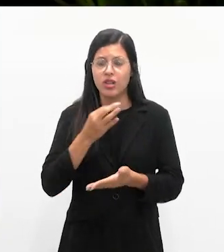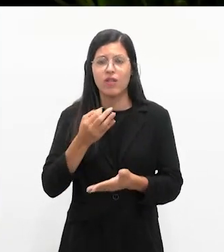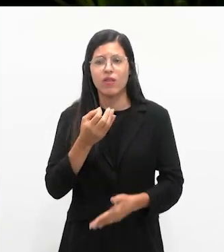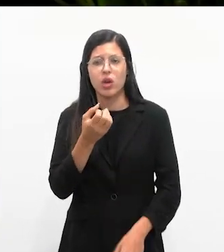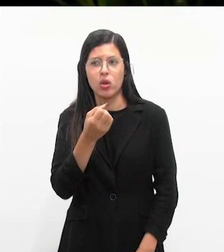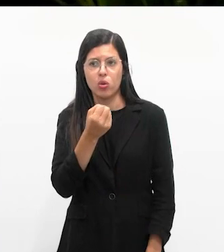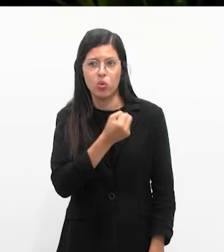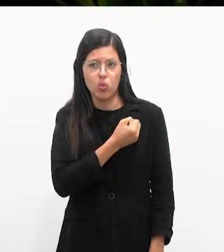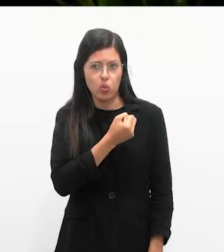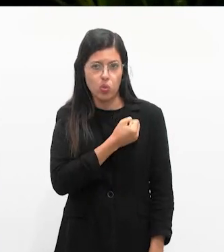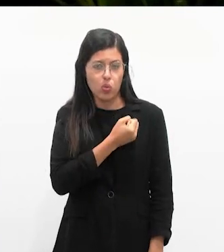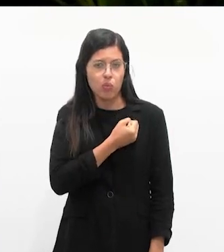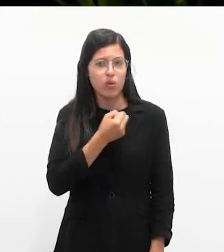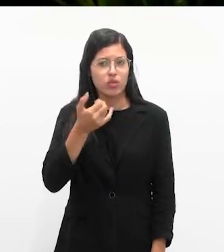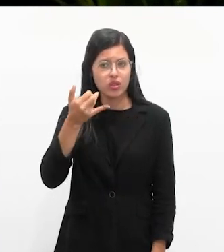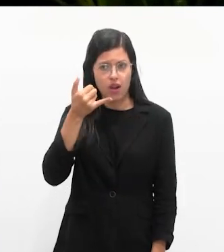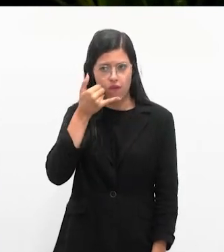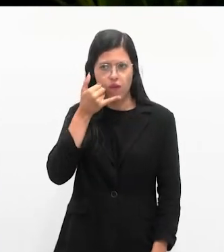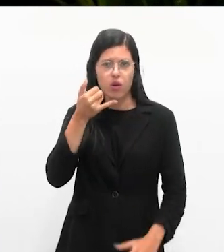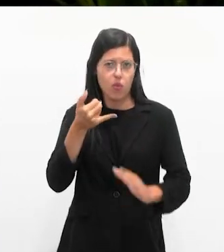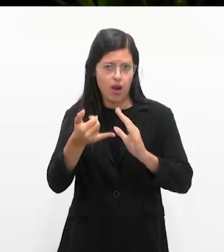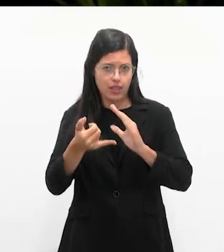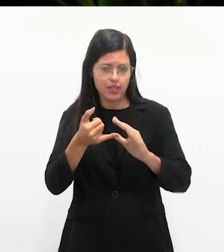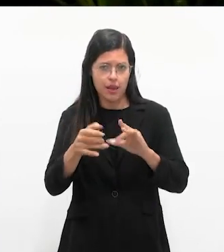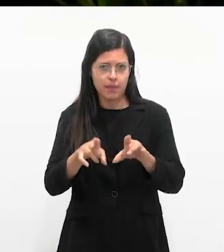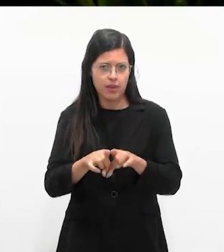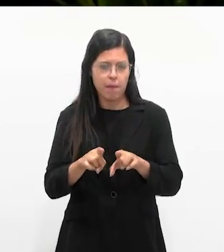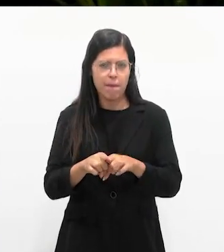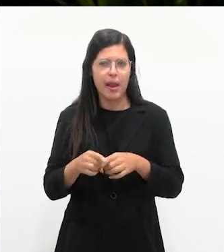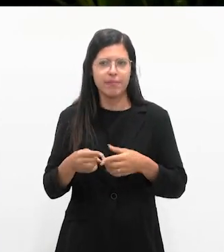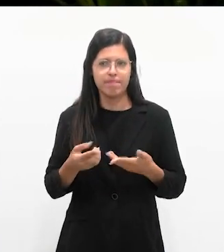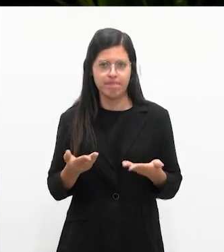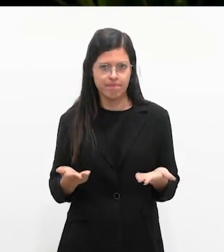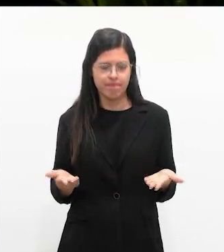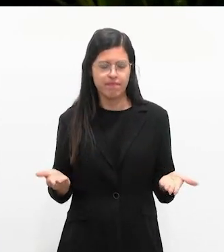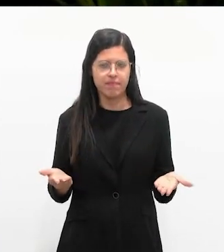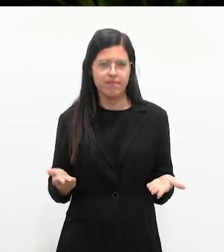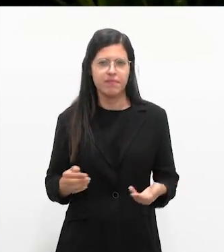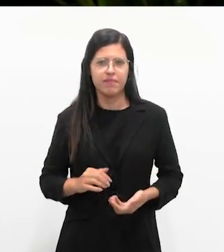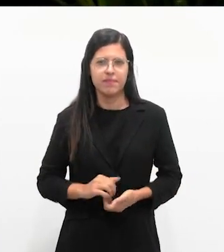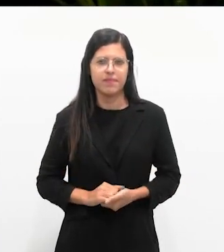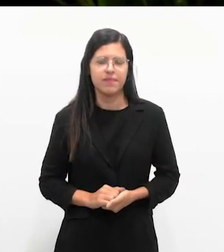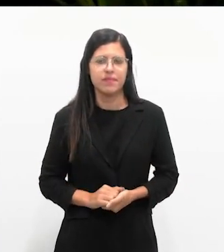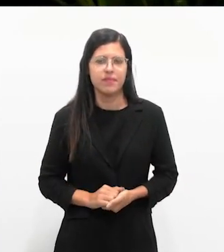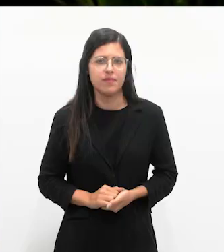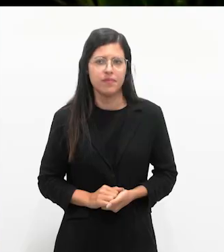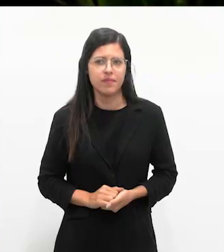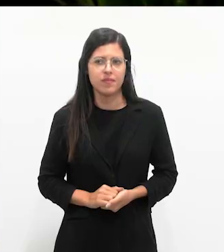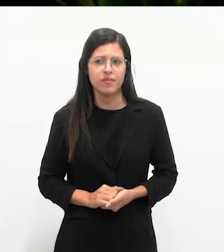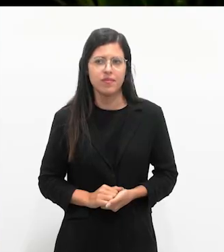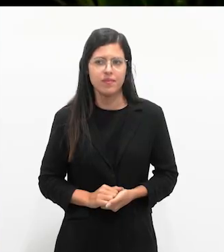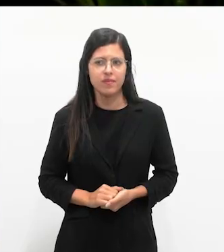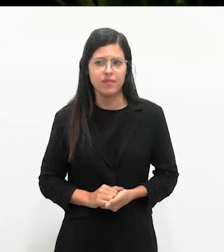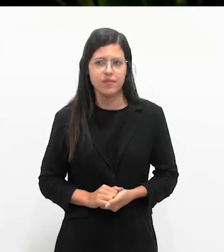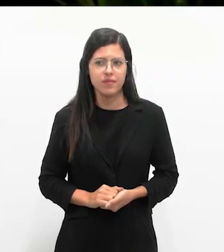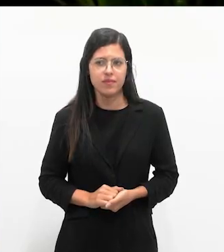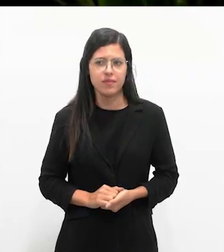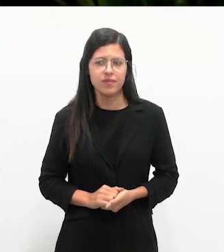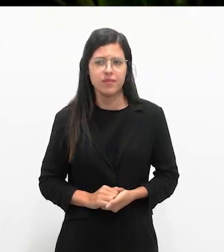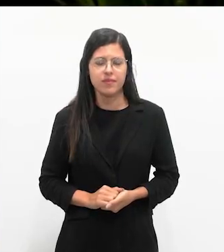no telefone, que é também o WhatsApp, 21 3916 3177,